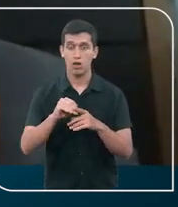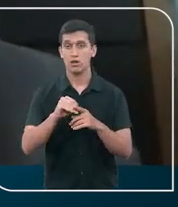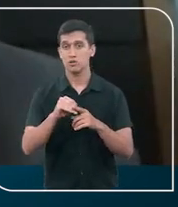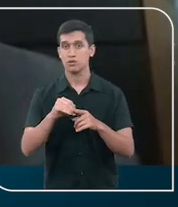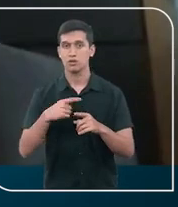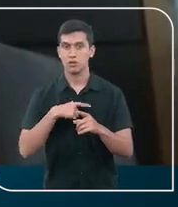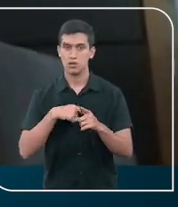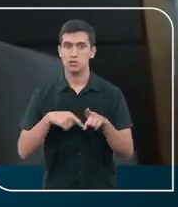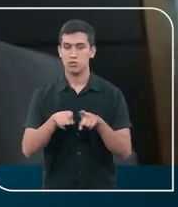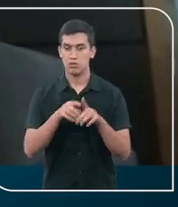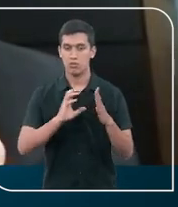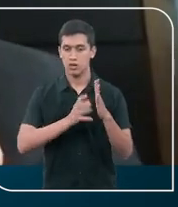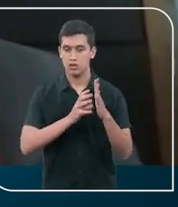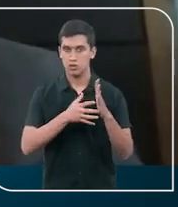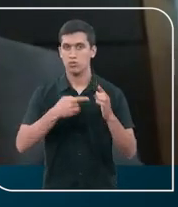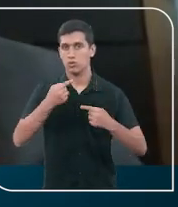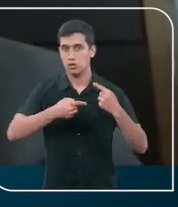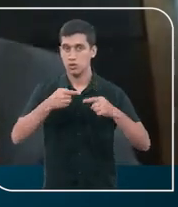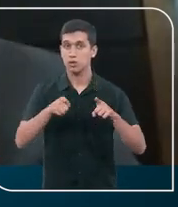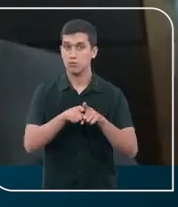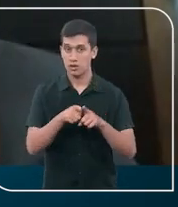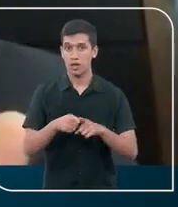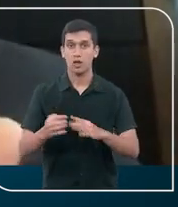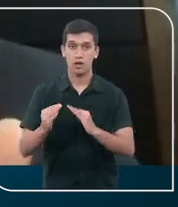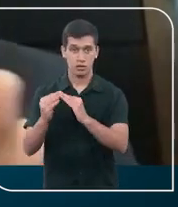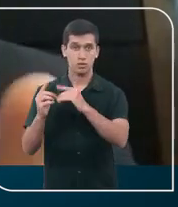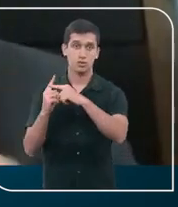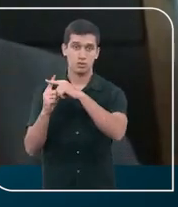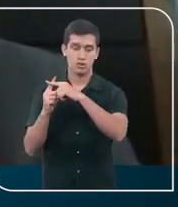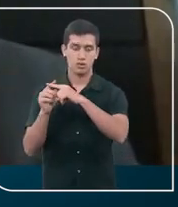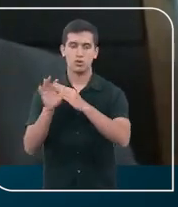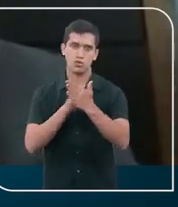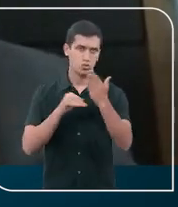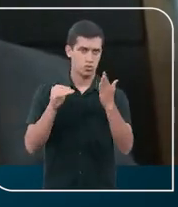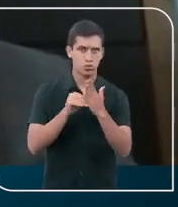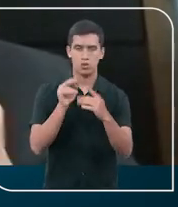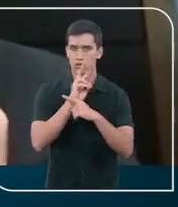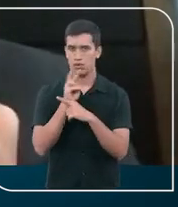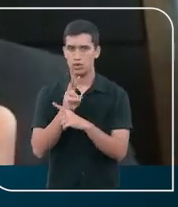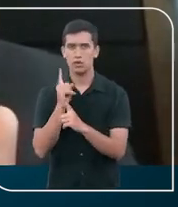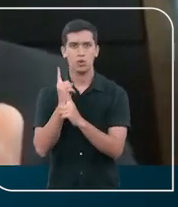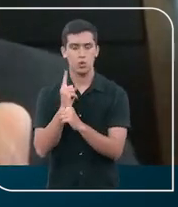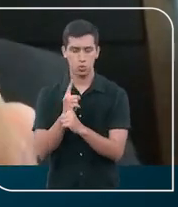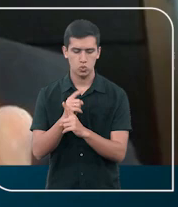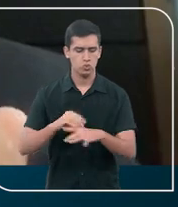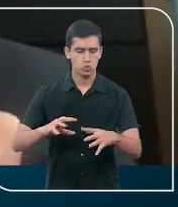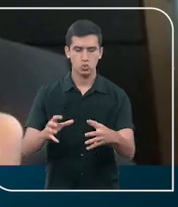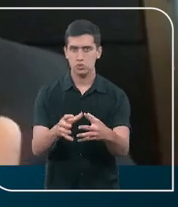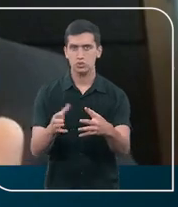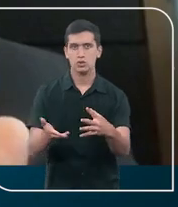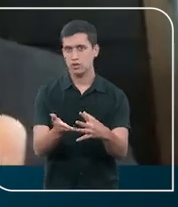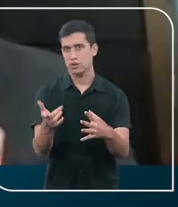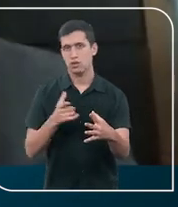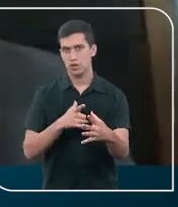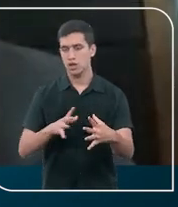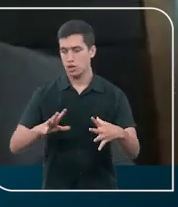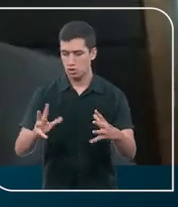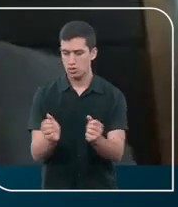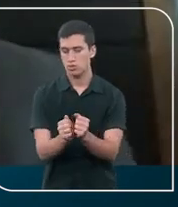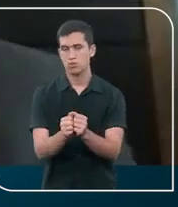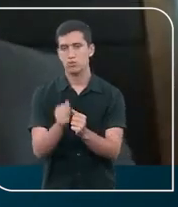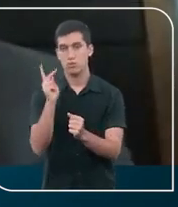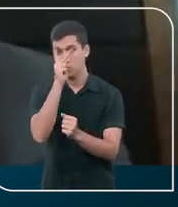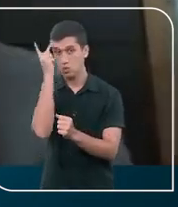partidos políticos e igrejas. Então, essas entidades, né, essas corporações, são um conjunto de pessoas, ou